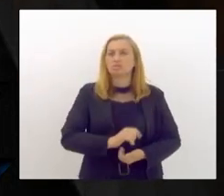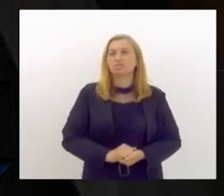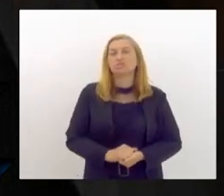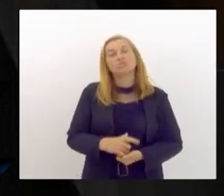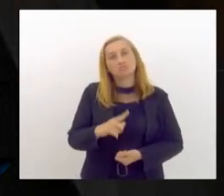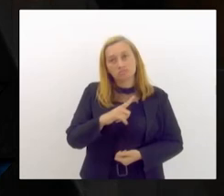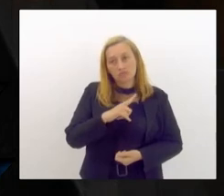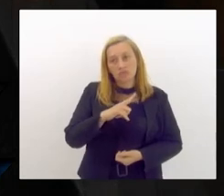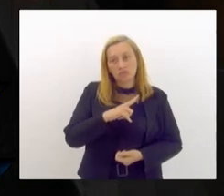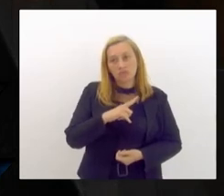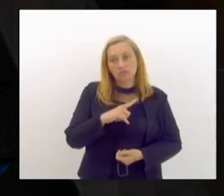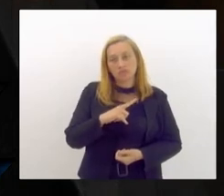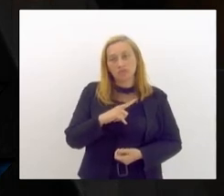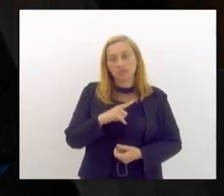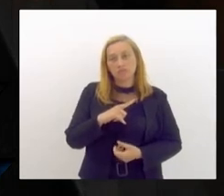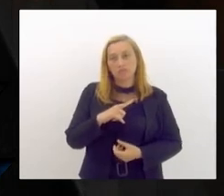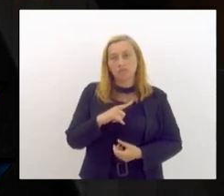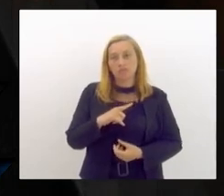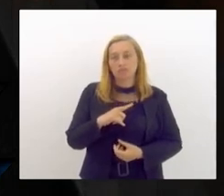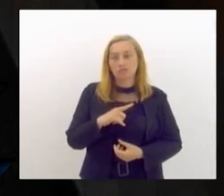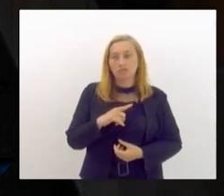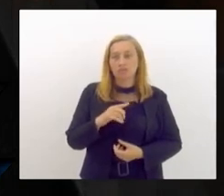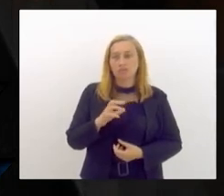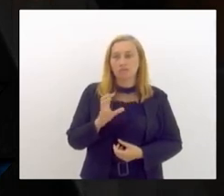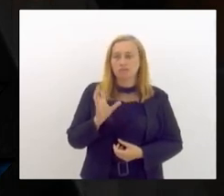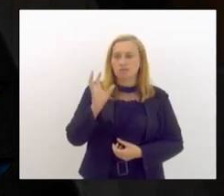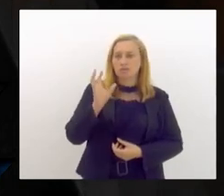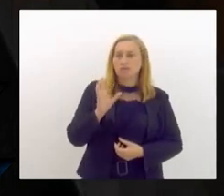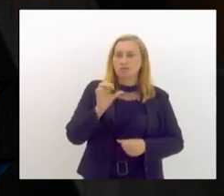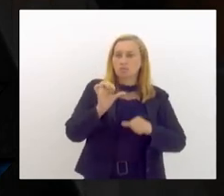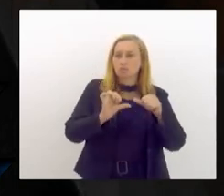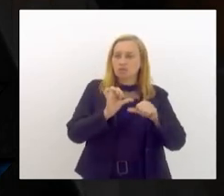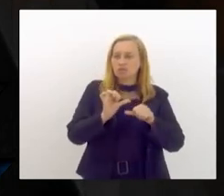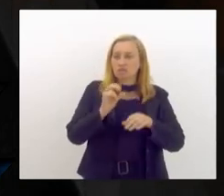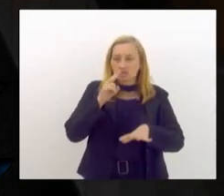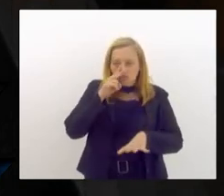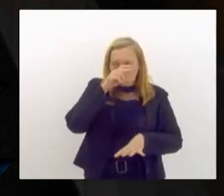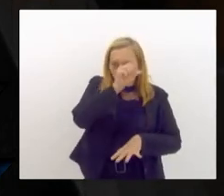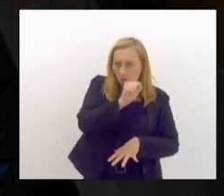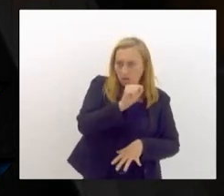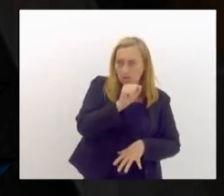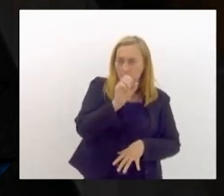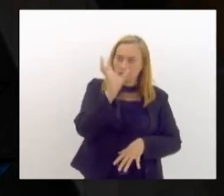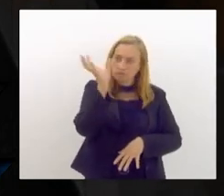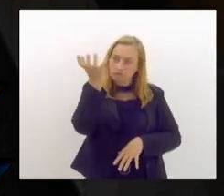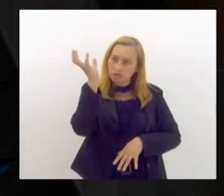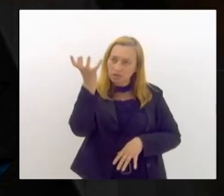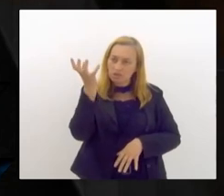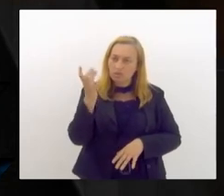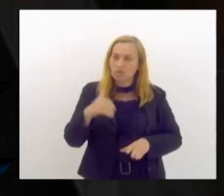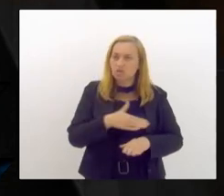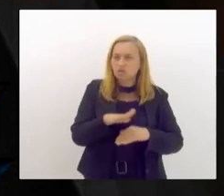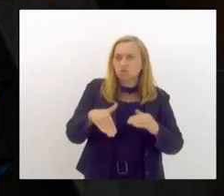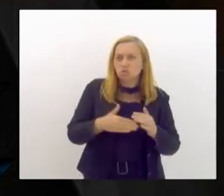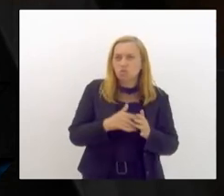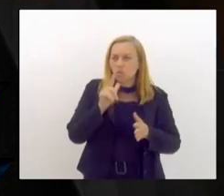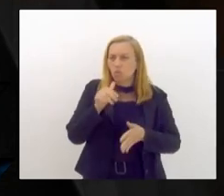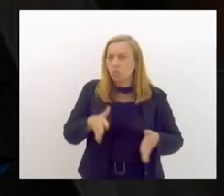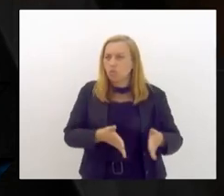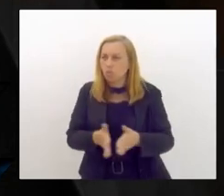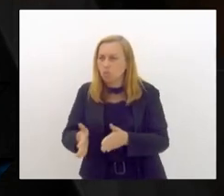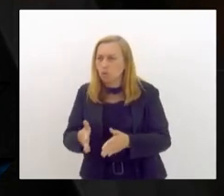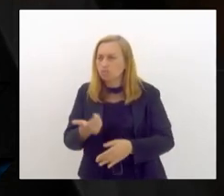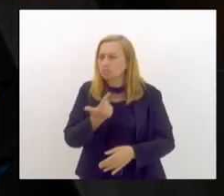tenha precipitação atmosférica muito forte. E que se todos os rios não